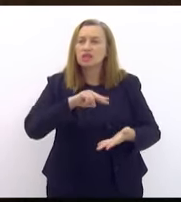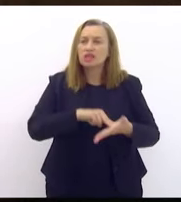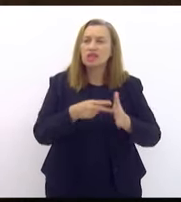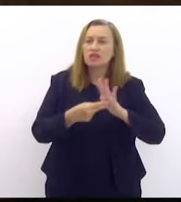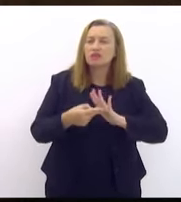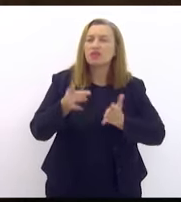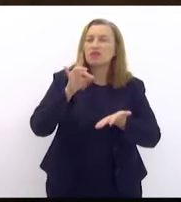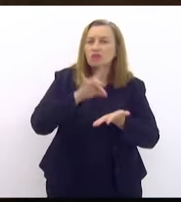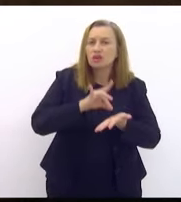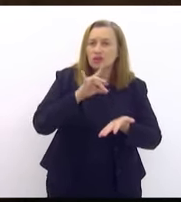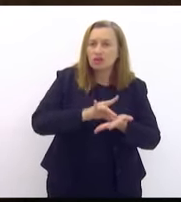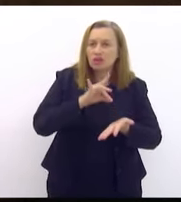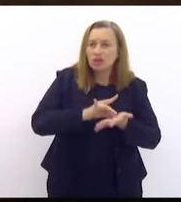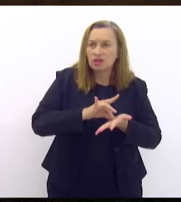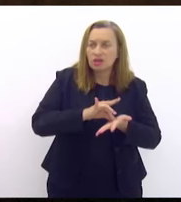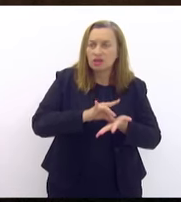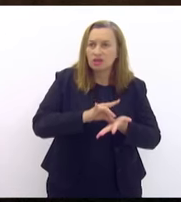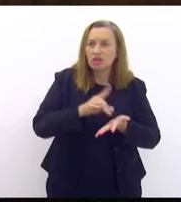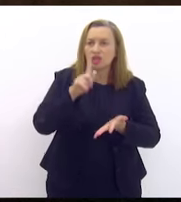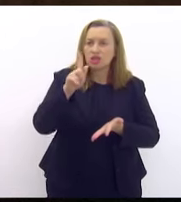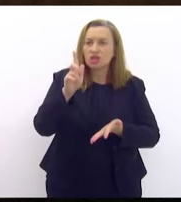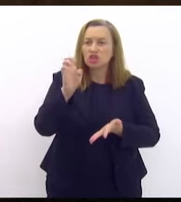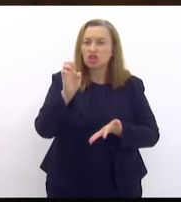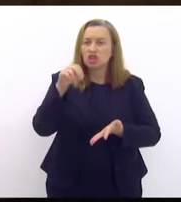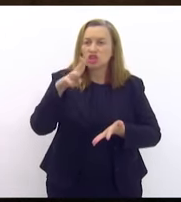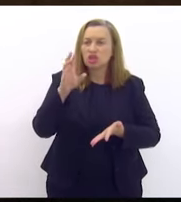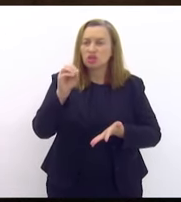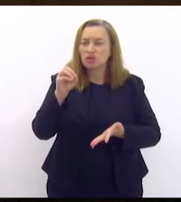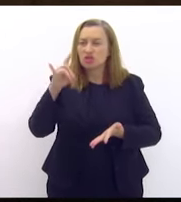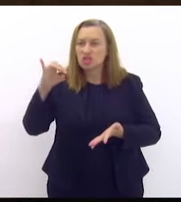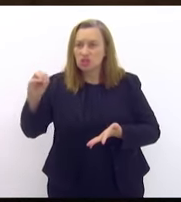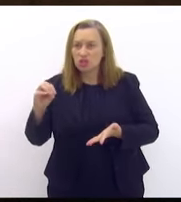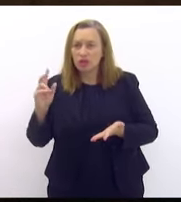verdadeiro genocídio acontecido na Alemanha nazista,